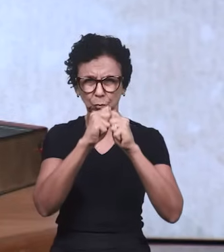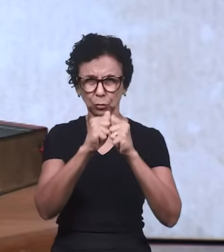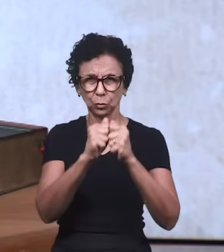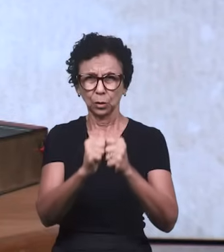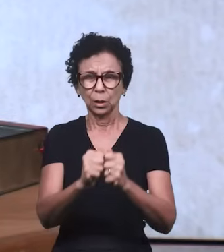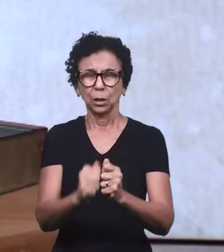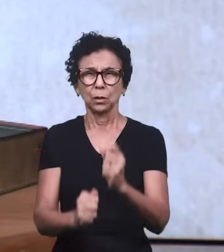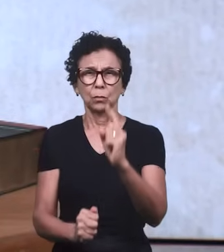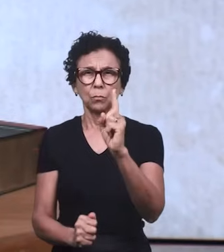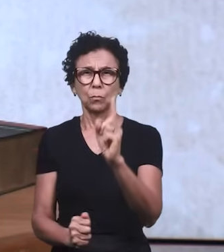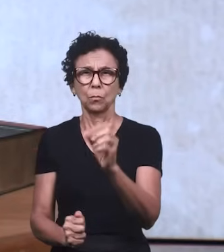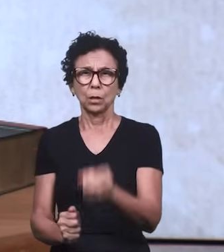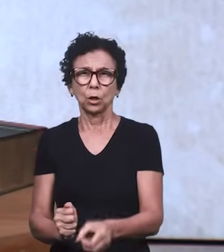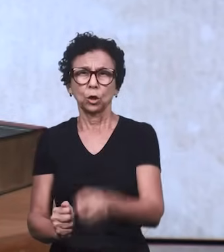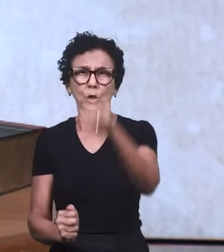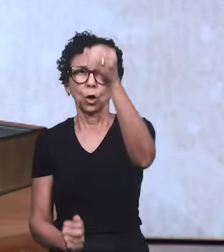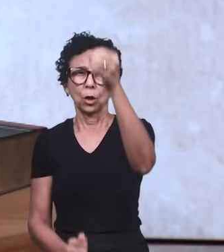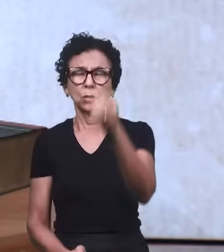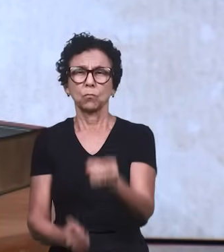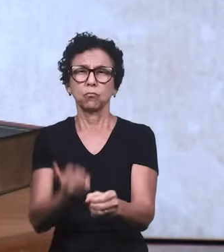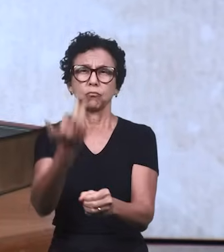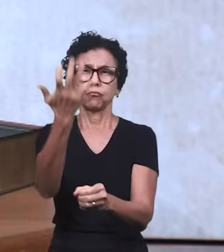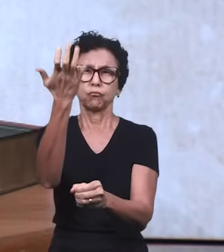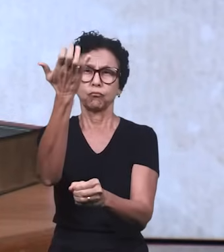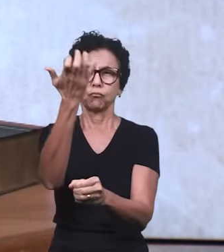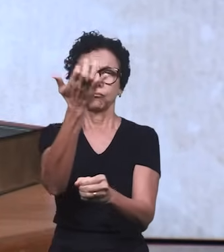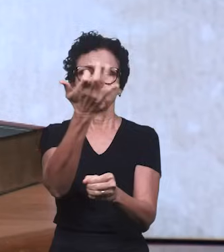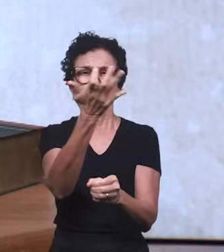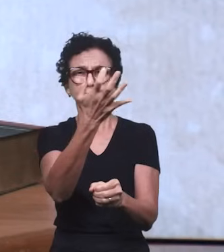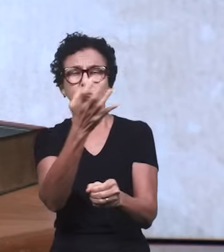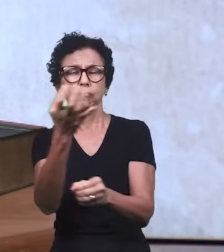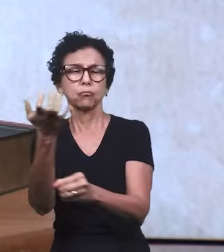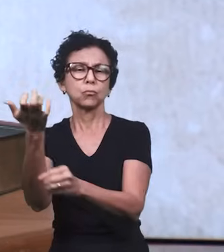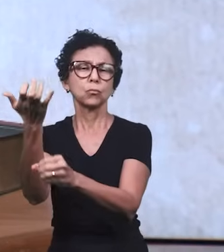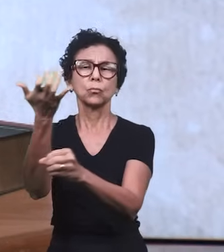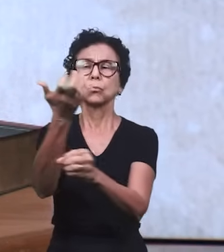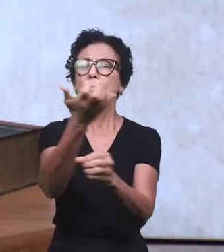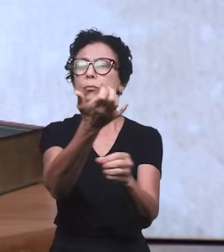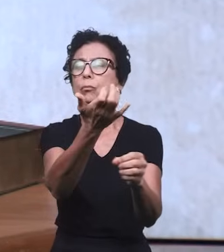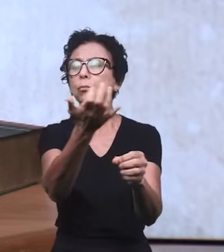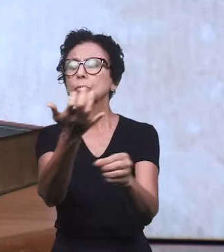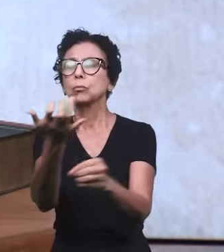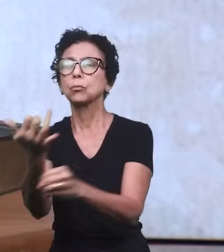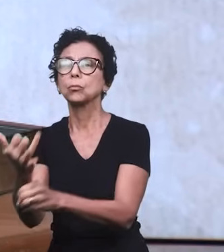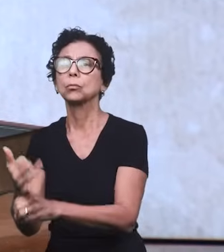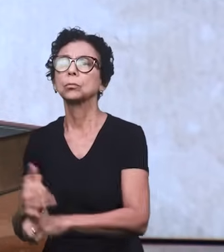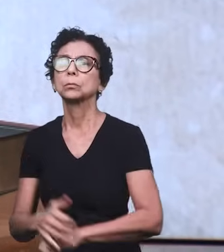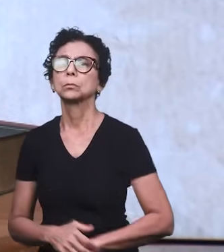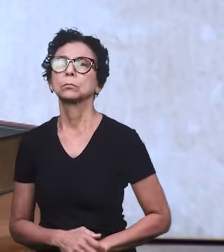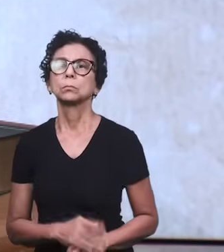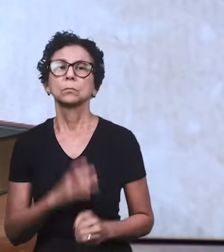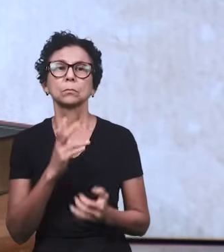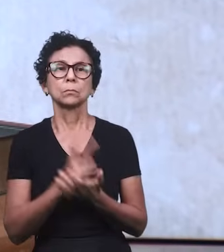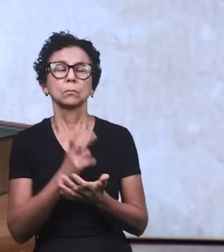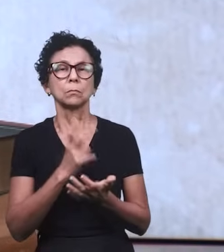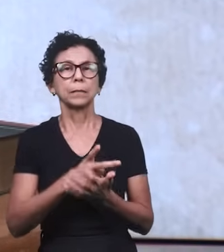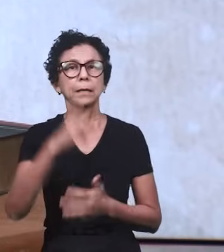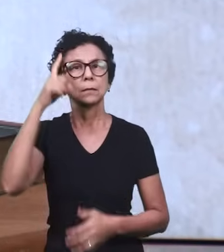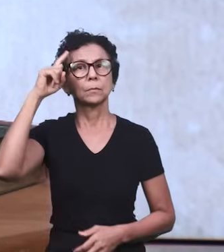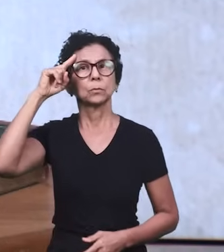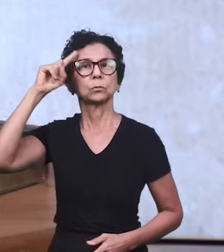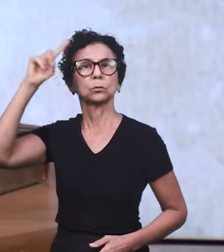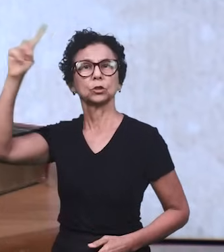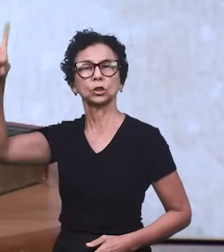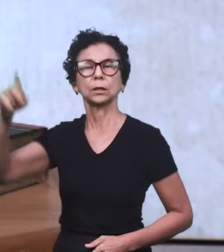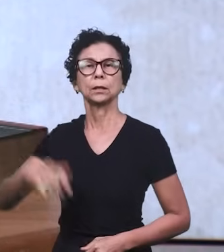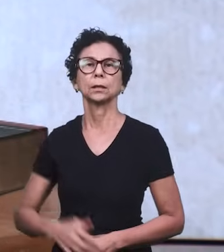tocha de fogo que passou por por aquelas metades naquele mesmo dia fez o senhor um conserto